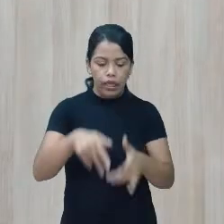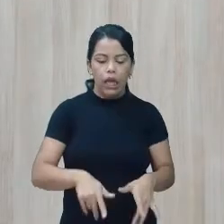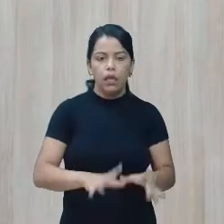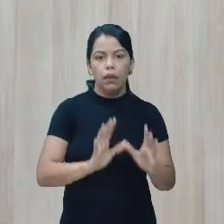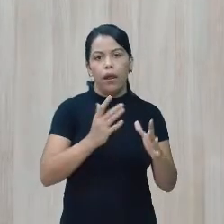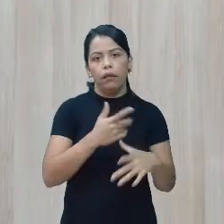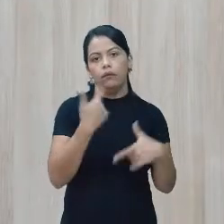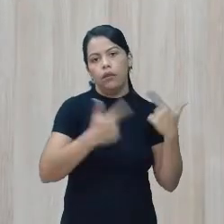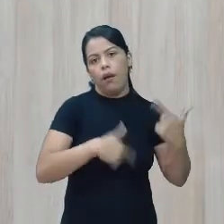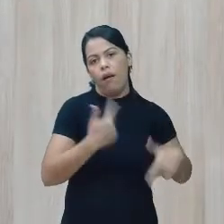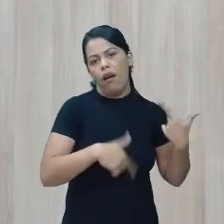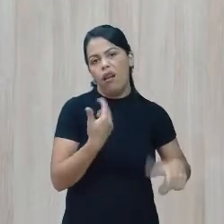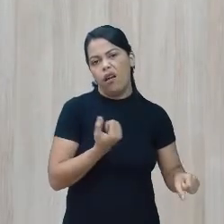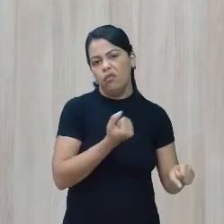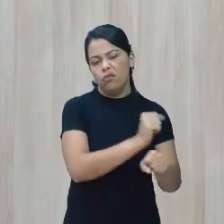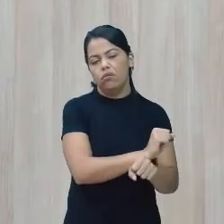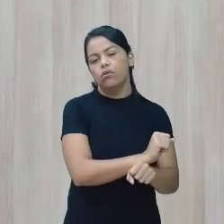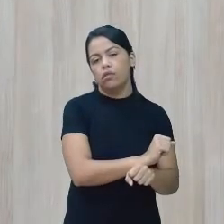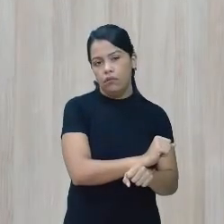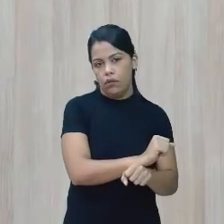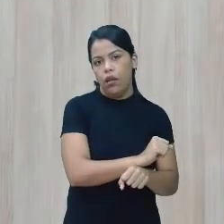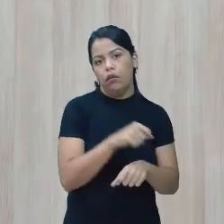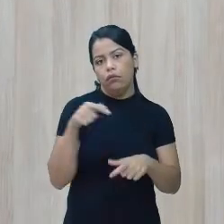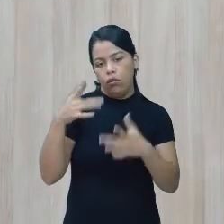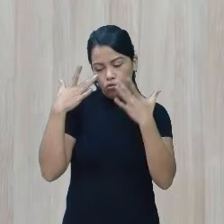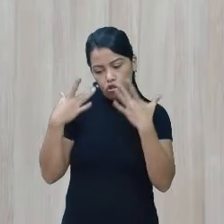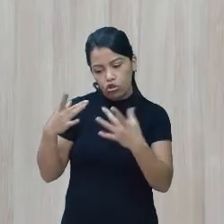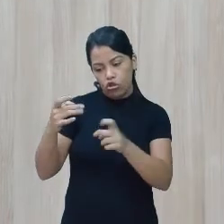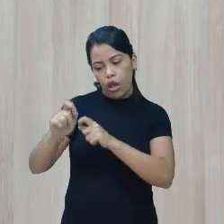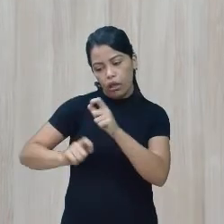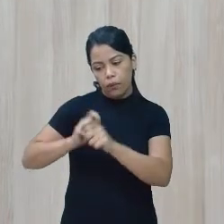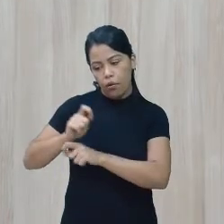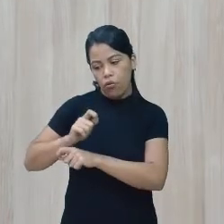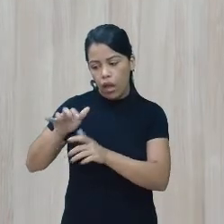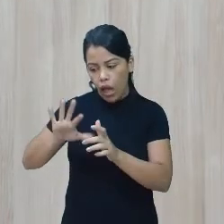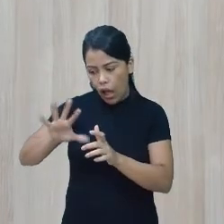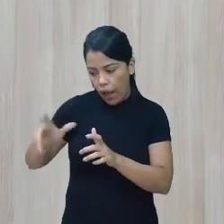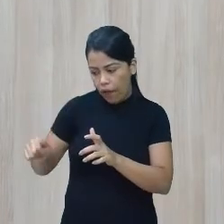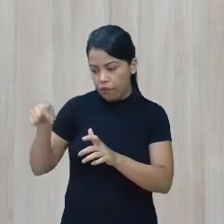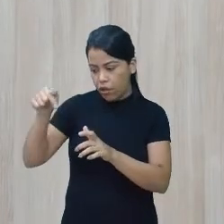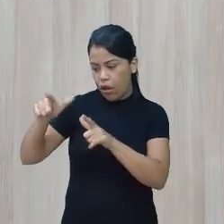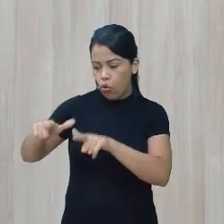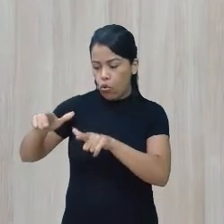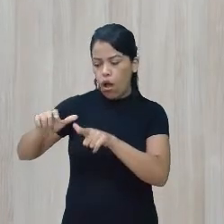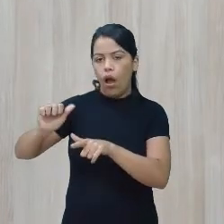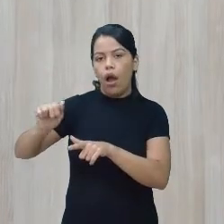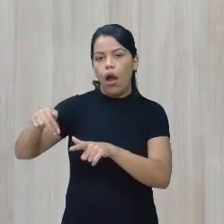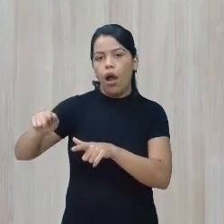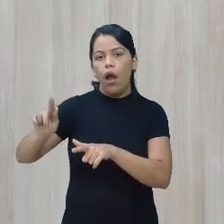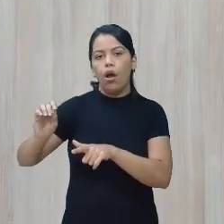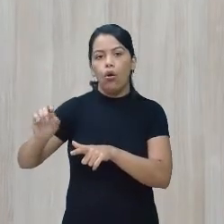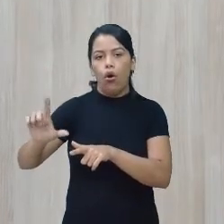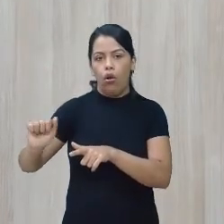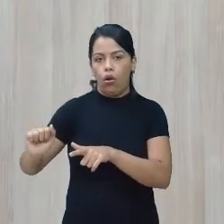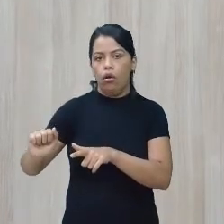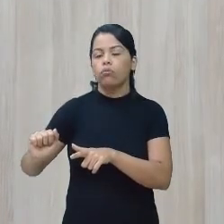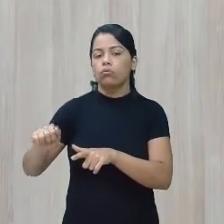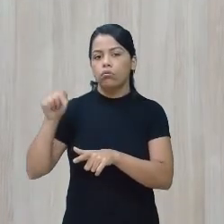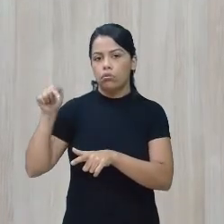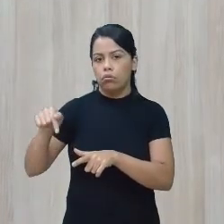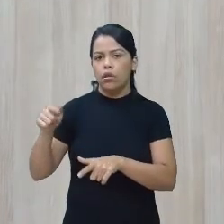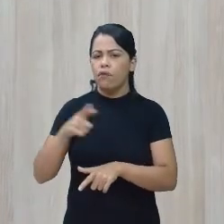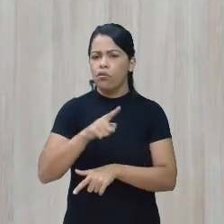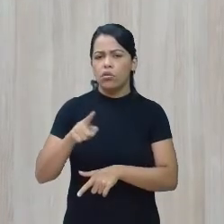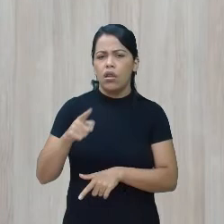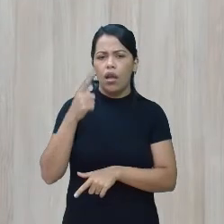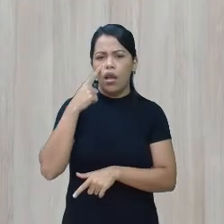onde realmente vinha uma grande parte dessas pessoas, desses sujeitos escravizados, que eram, inclusive, quem tem